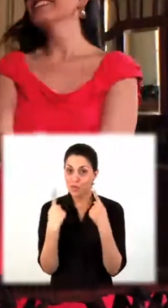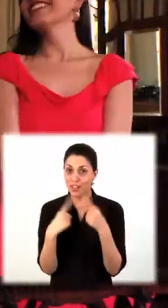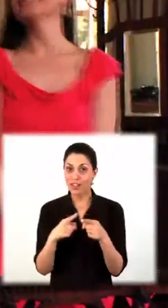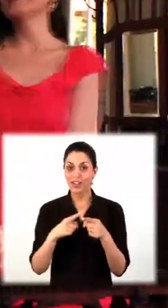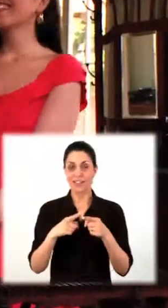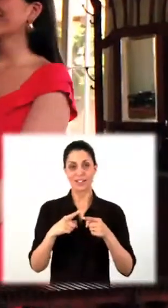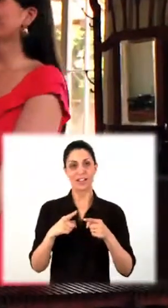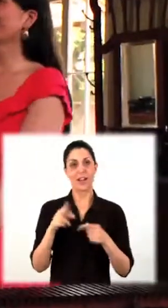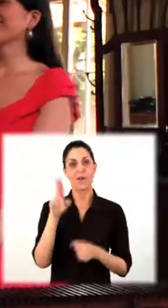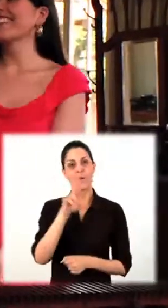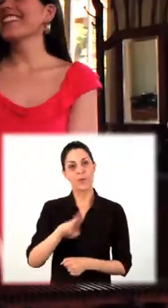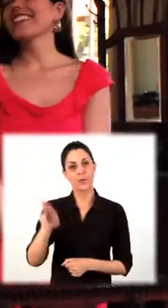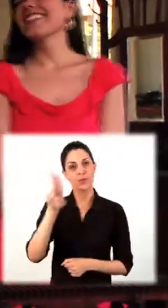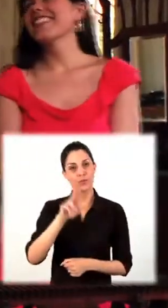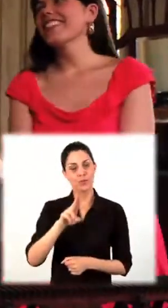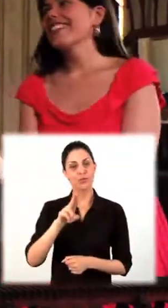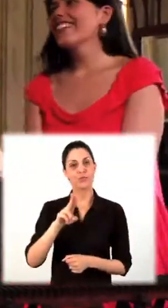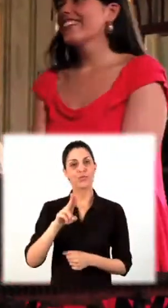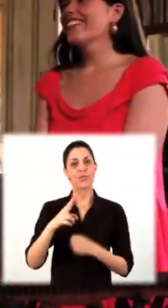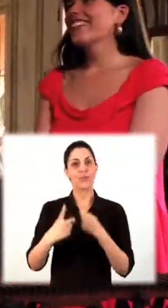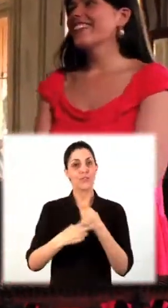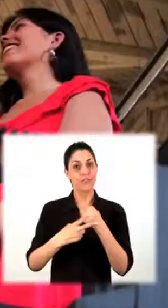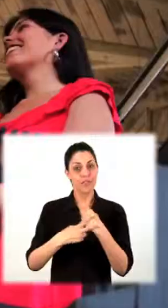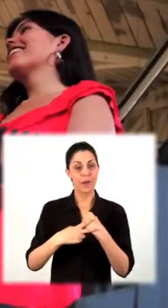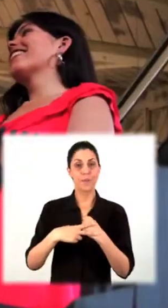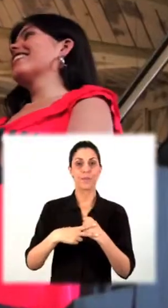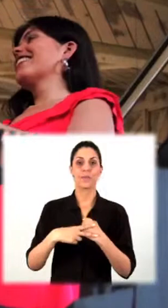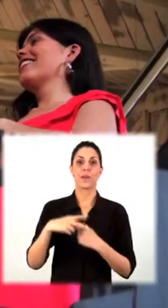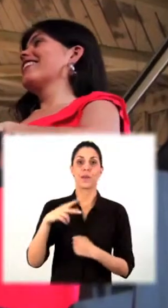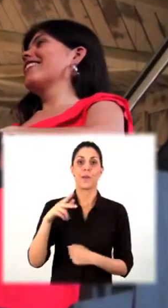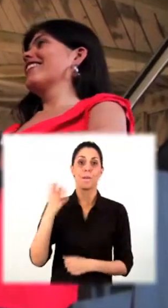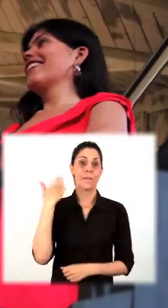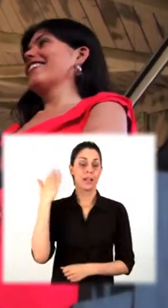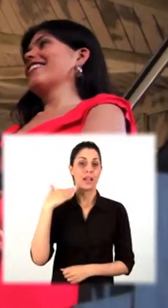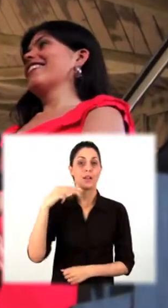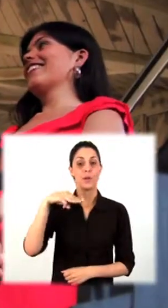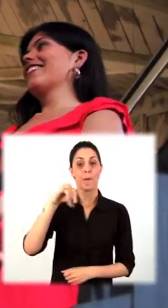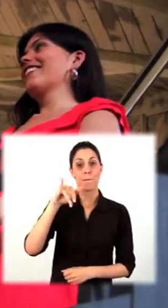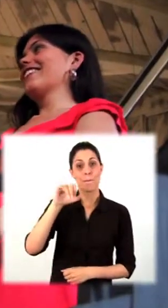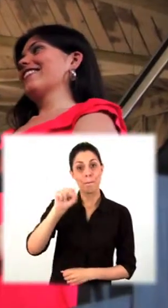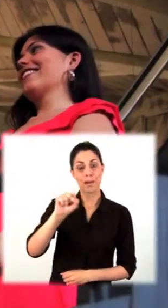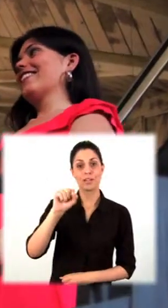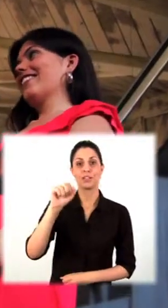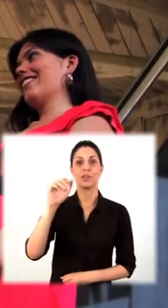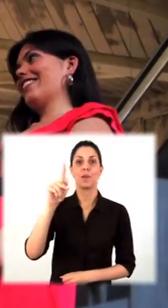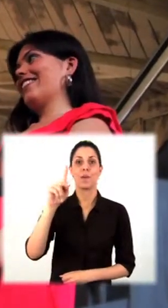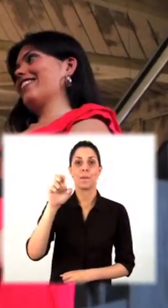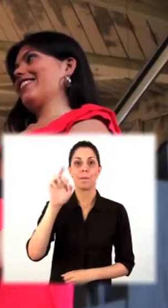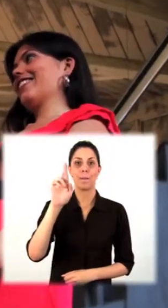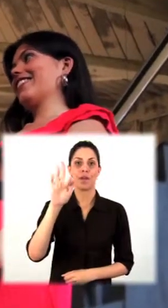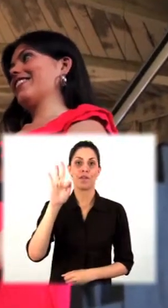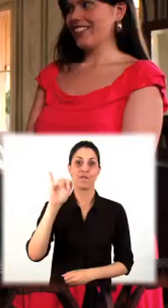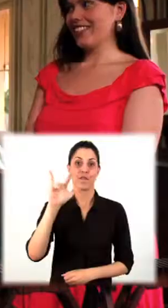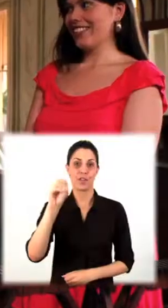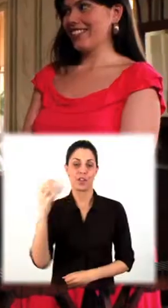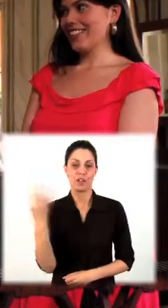é provocar junto com você o uso do pretérito mais que perfeito.